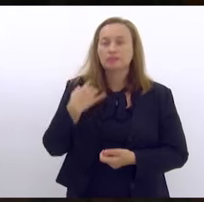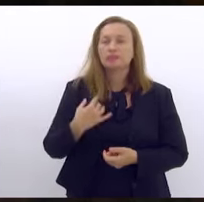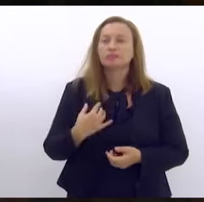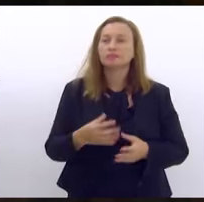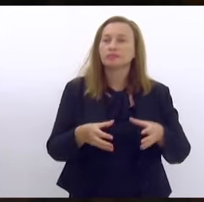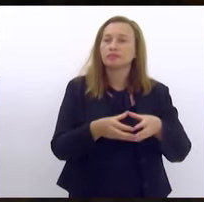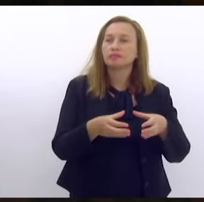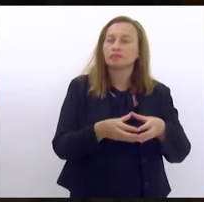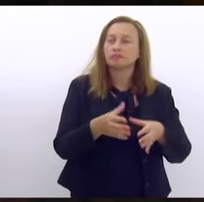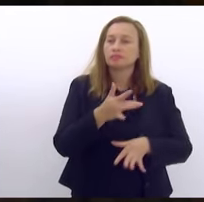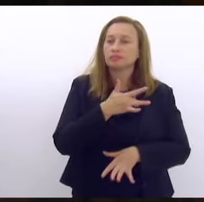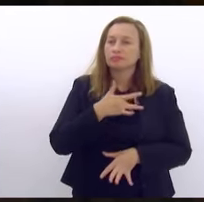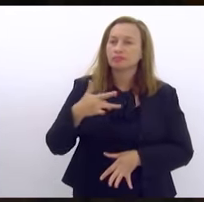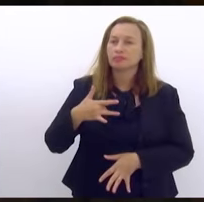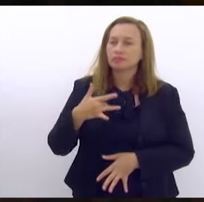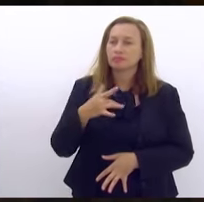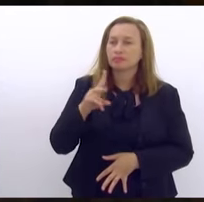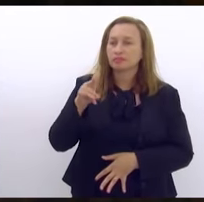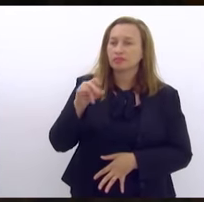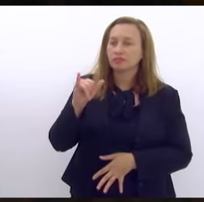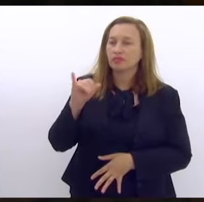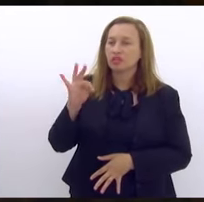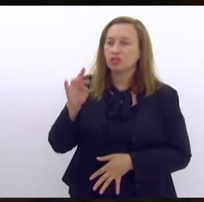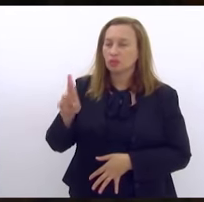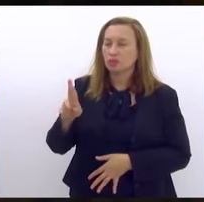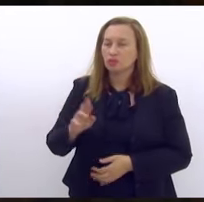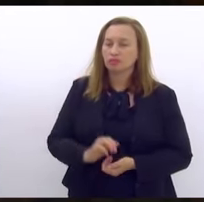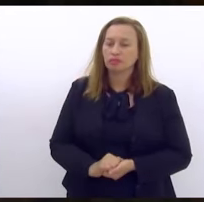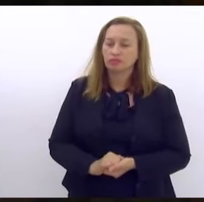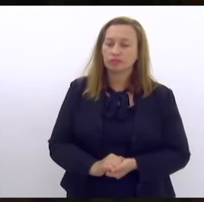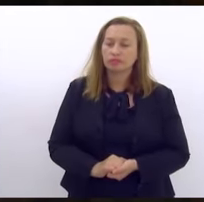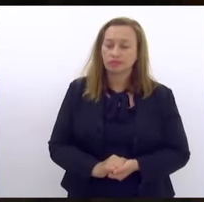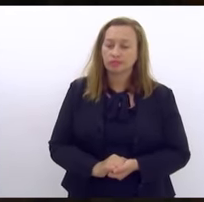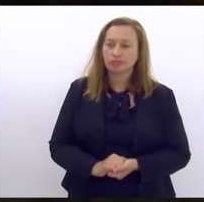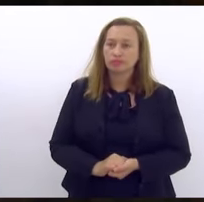pela Comissão de Saúde, Vitor Júnior.